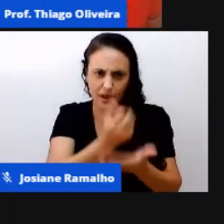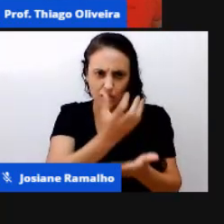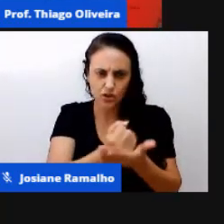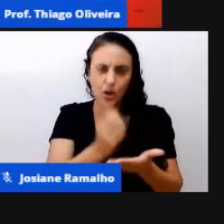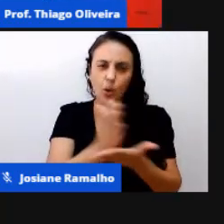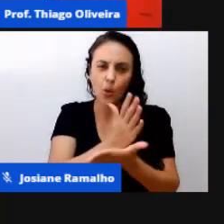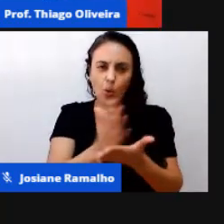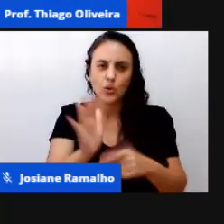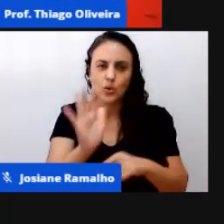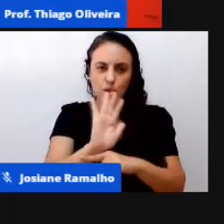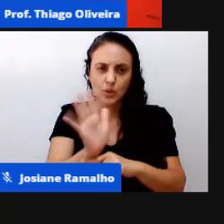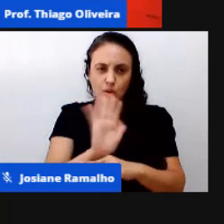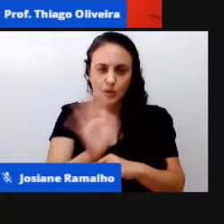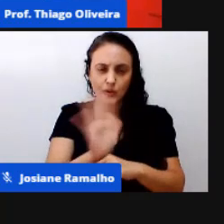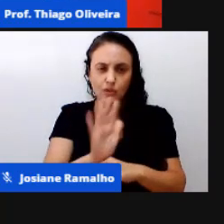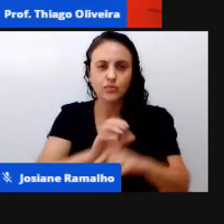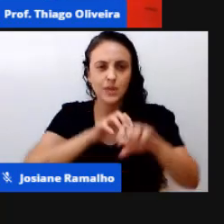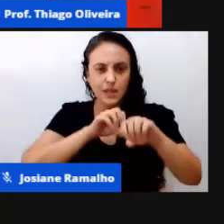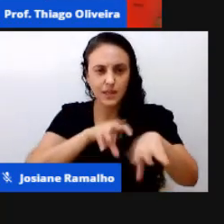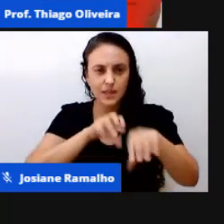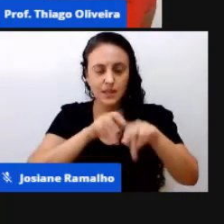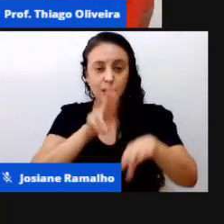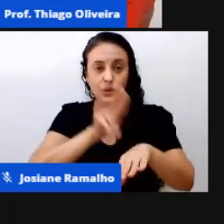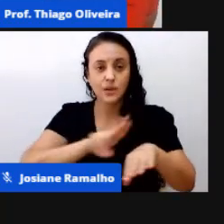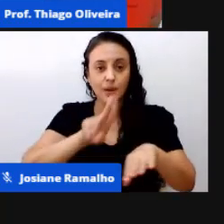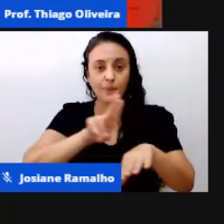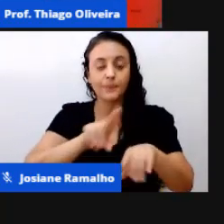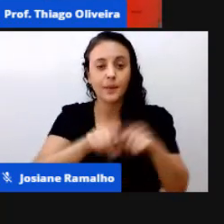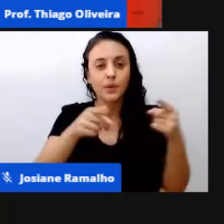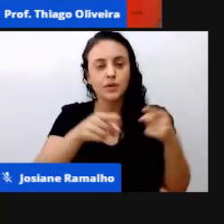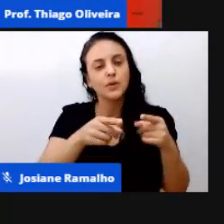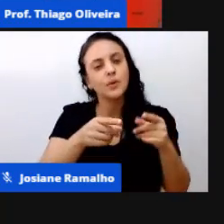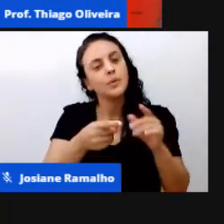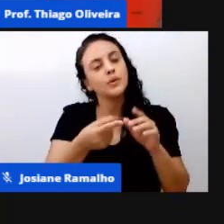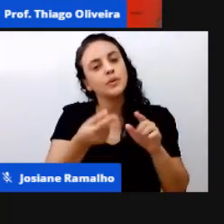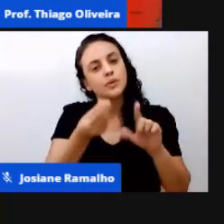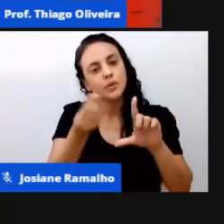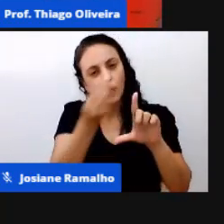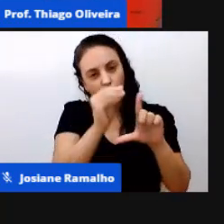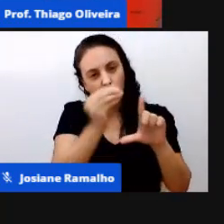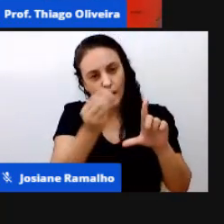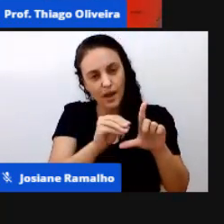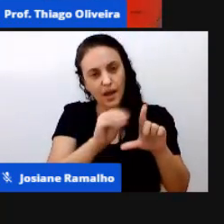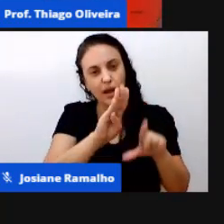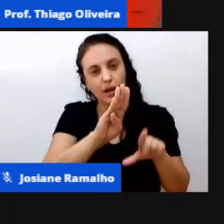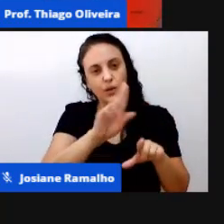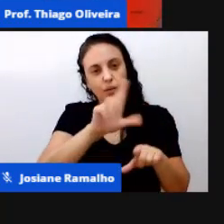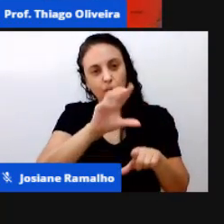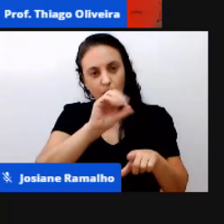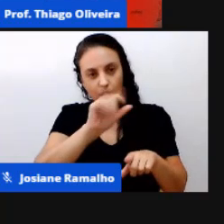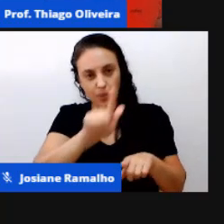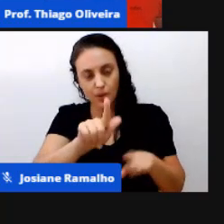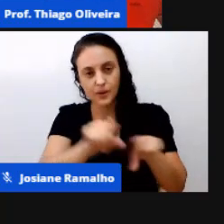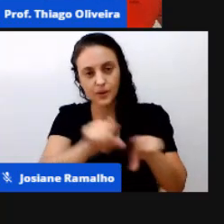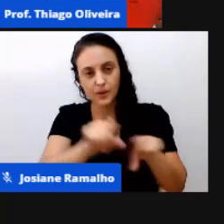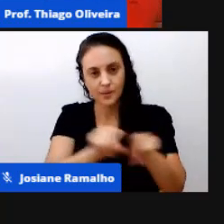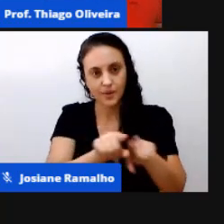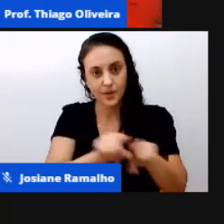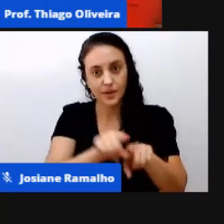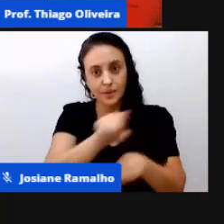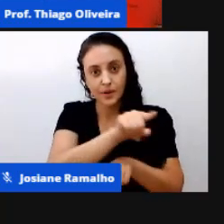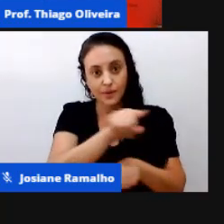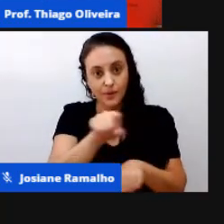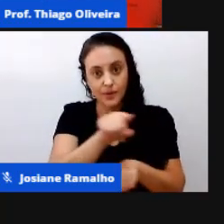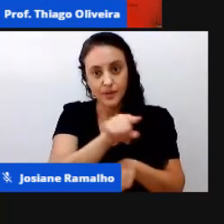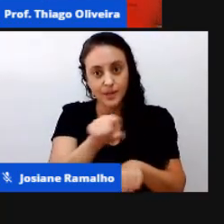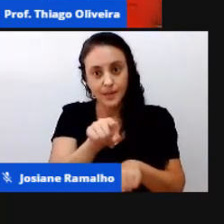Rupério, alguns tutoriais lá no blog de língua portuguesa também, depois, né, para que vocês possam